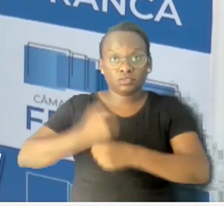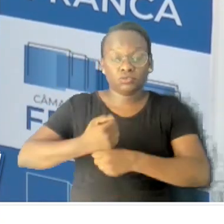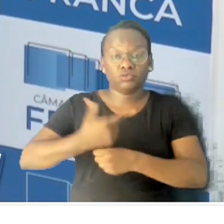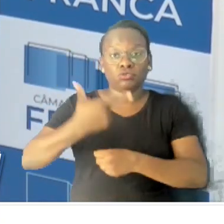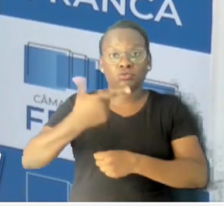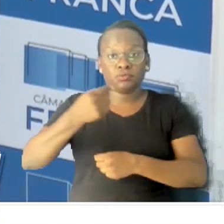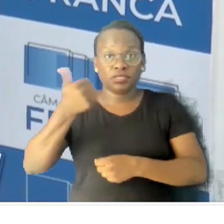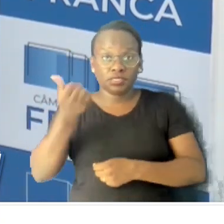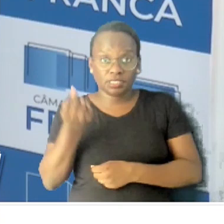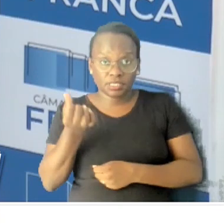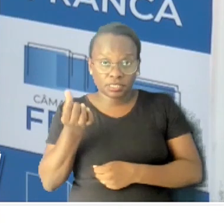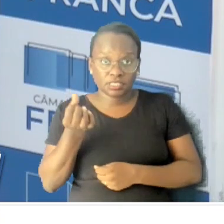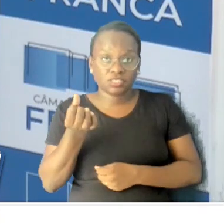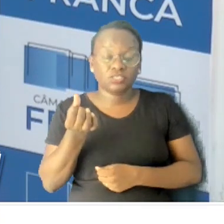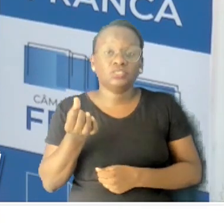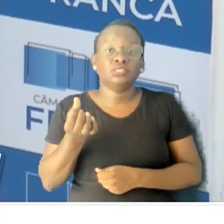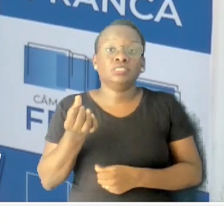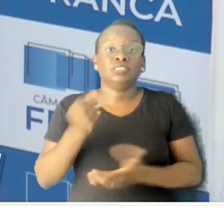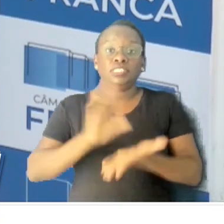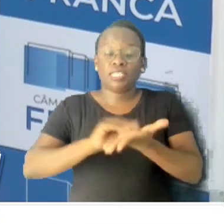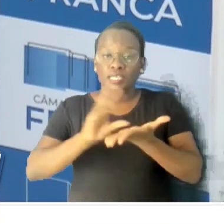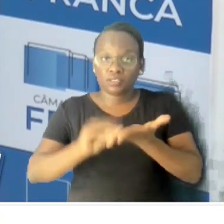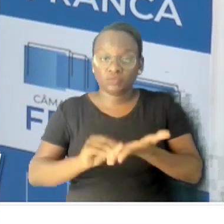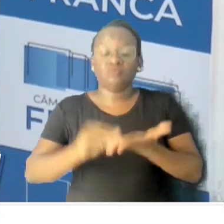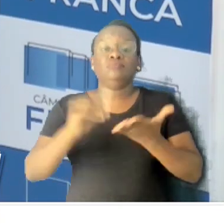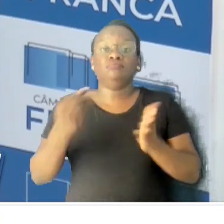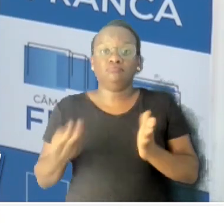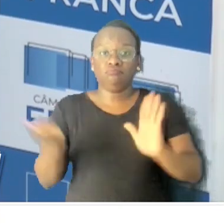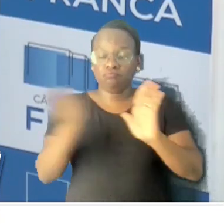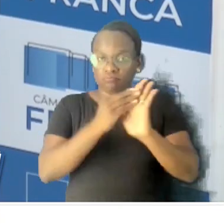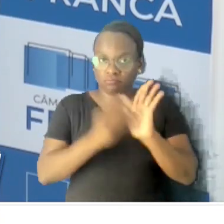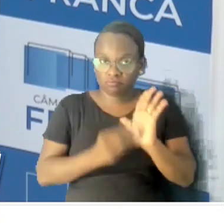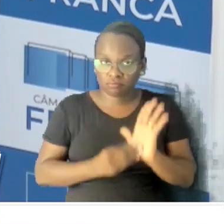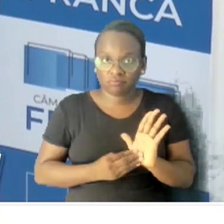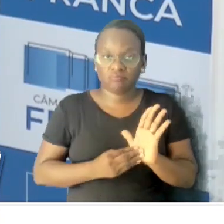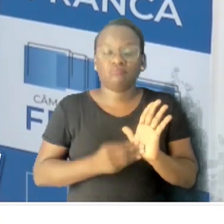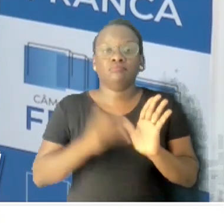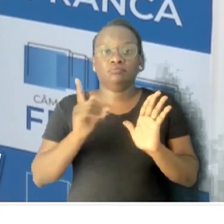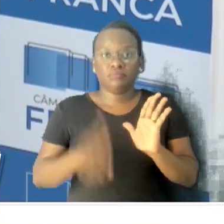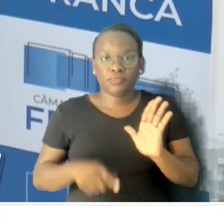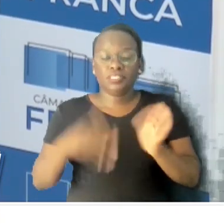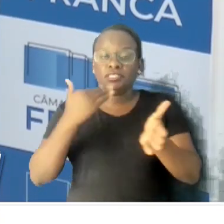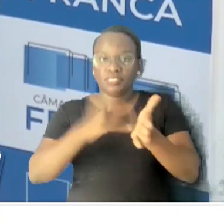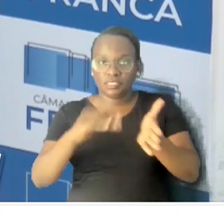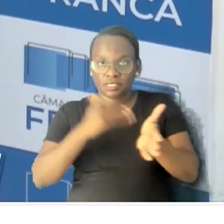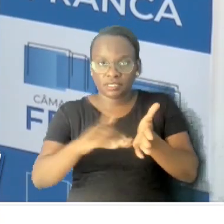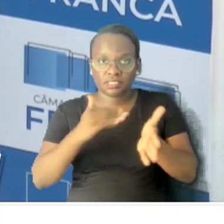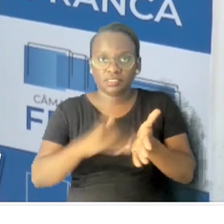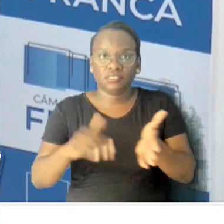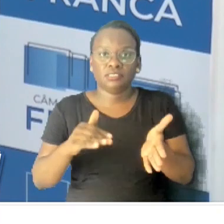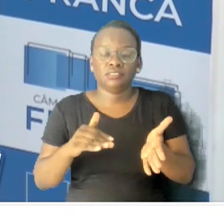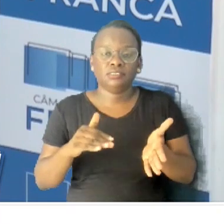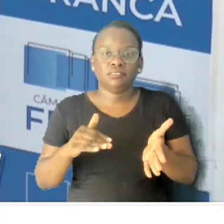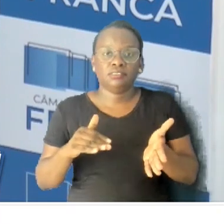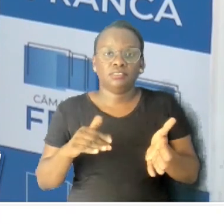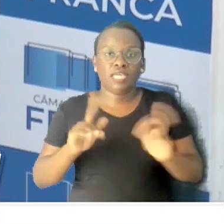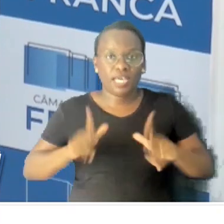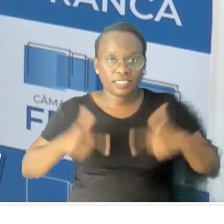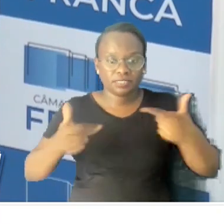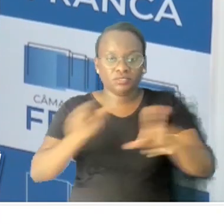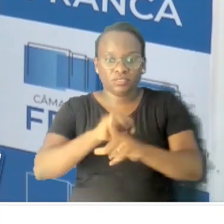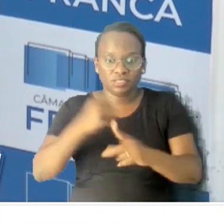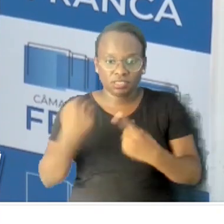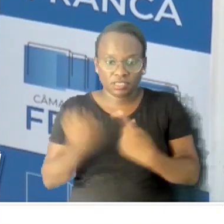2016, dados que foi passado através da Secretaria de Ação Social,